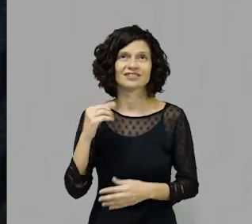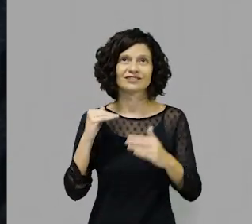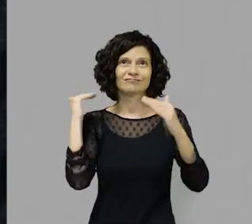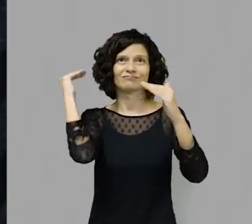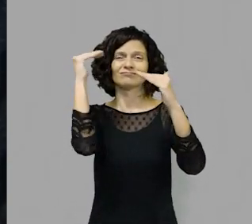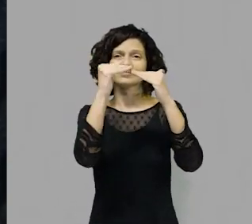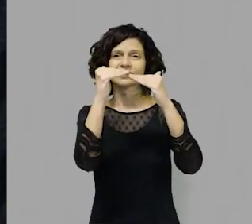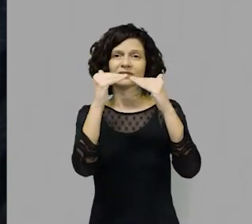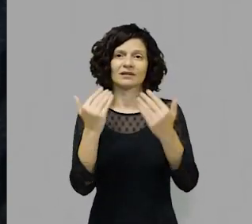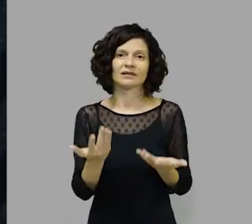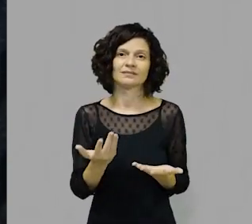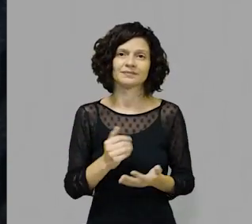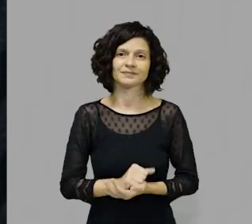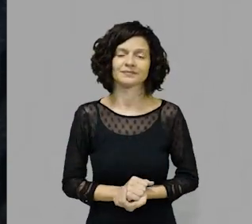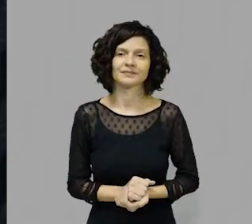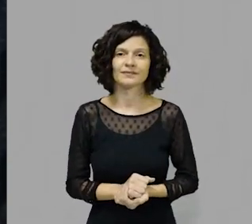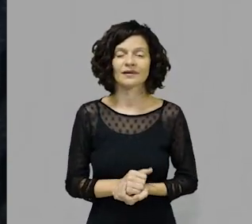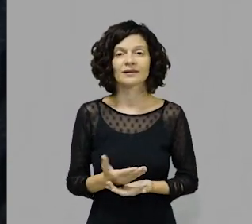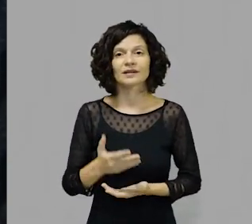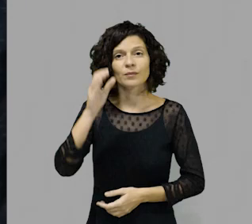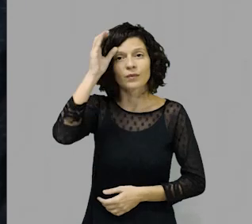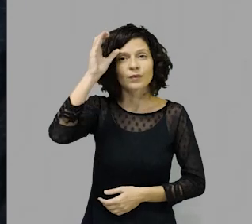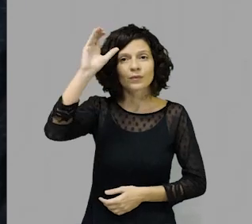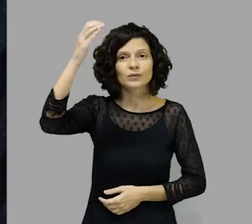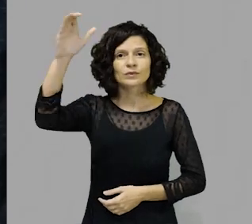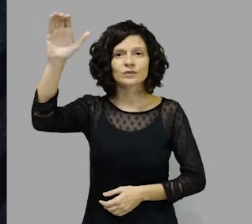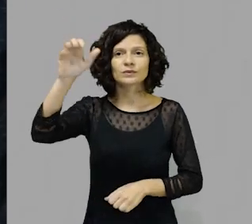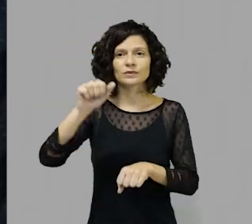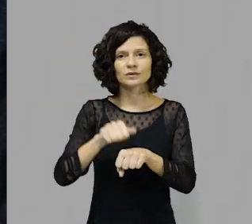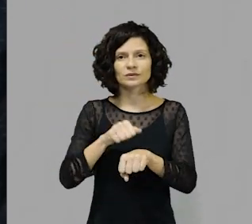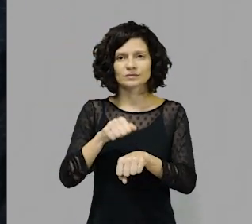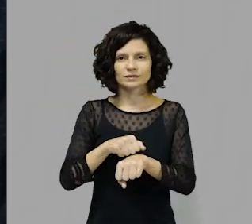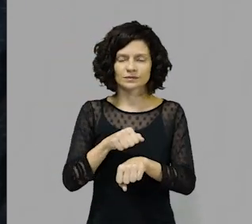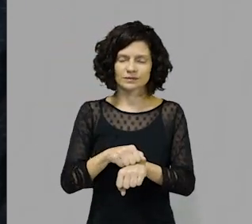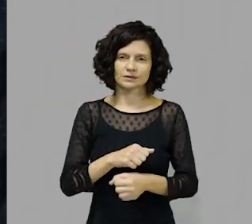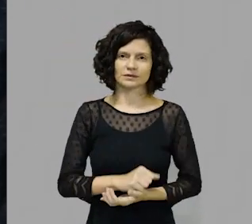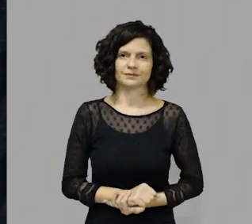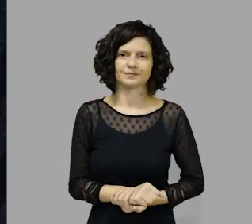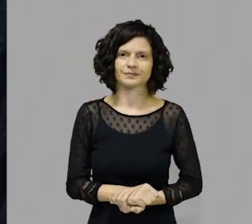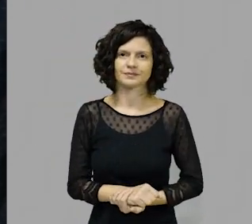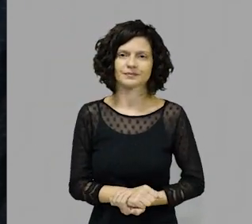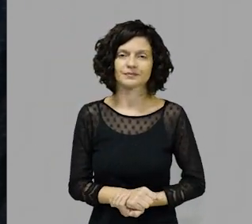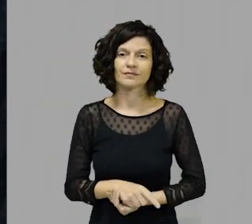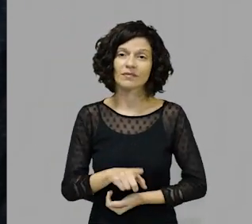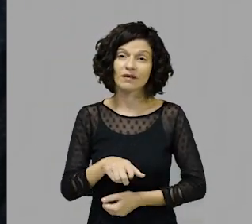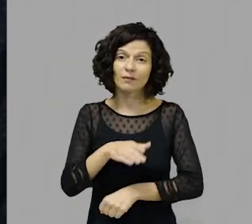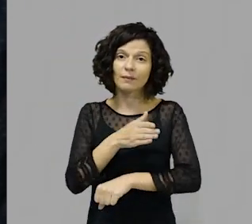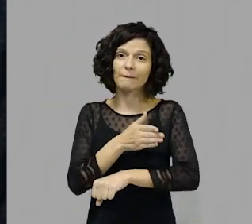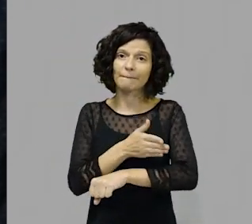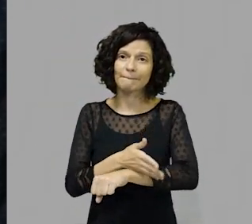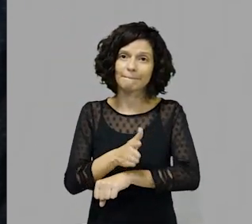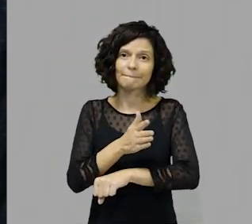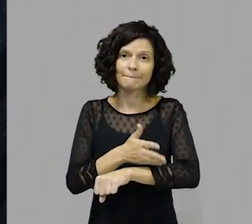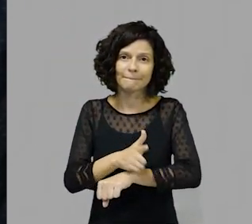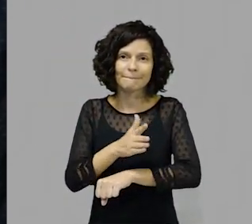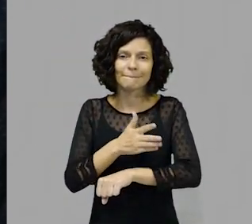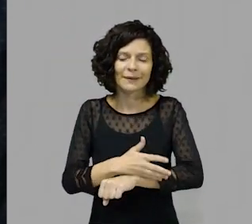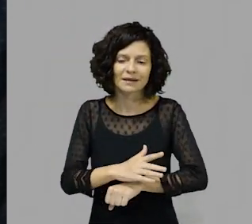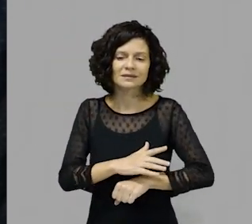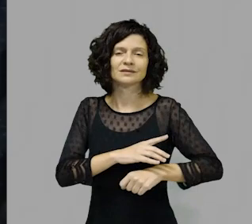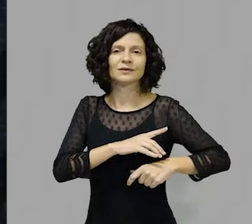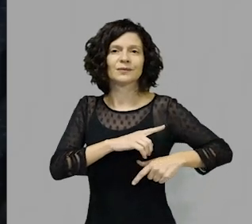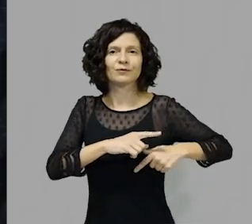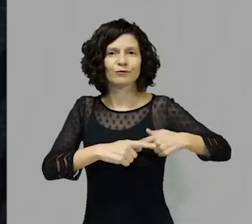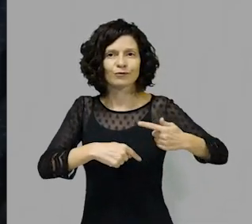infância essa cultura, entre aspas, da pobreza, né? Essa prática recorrente e a